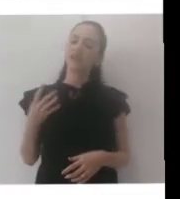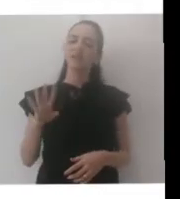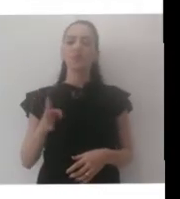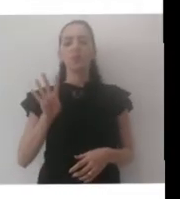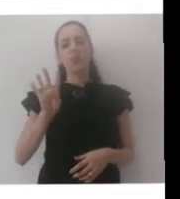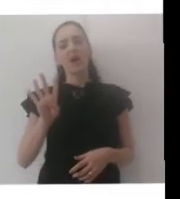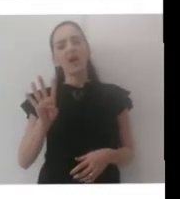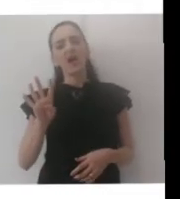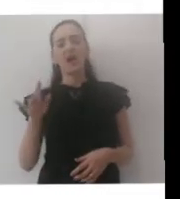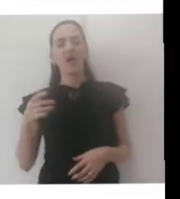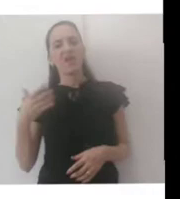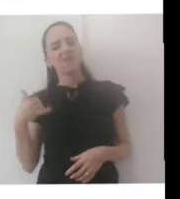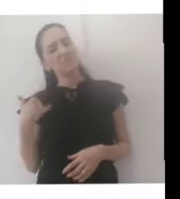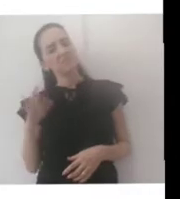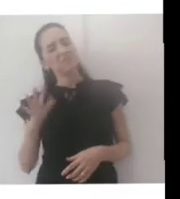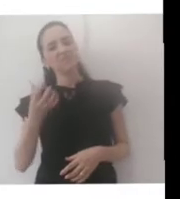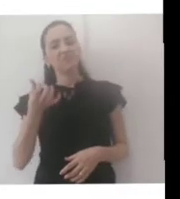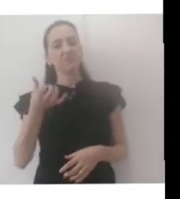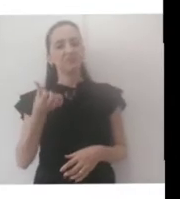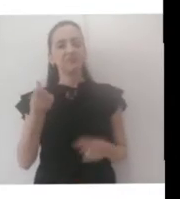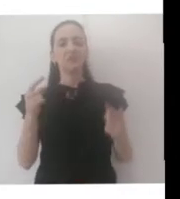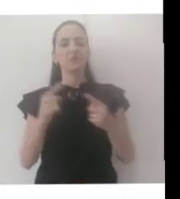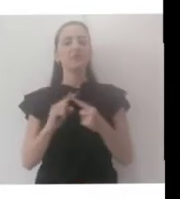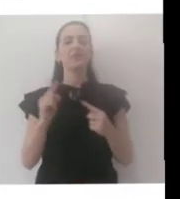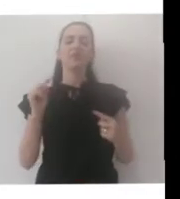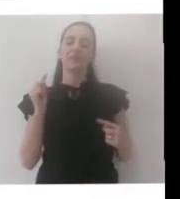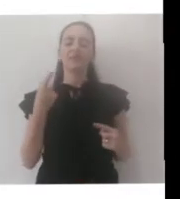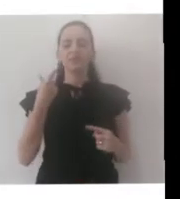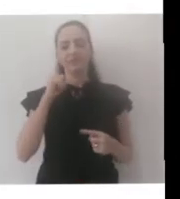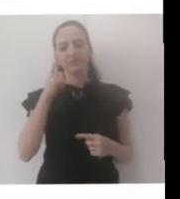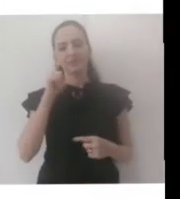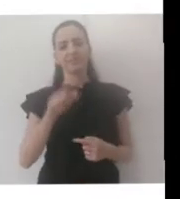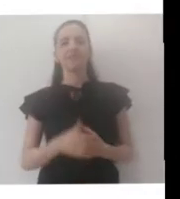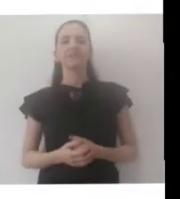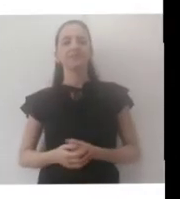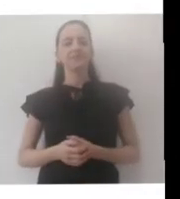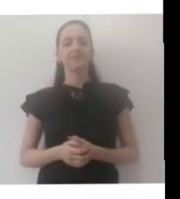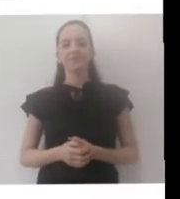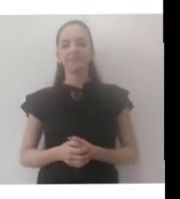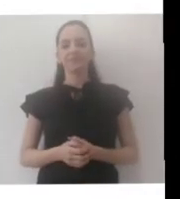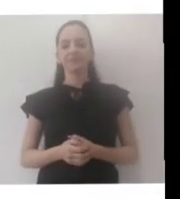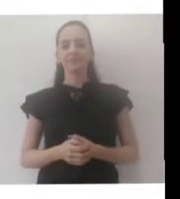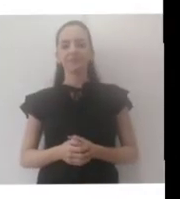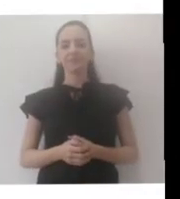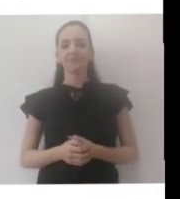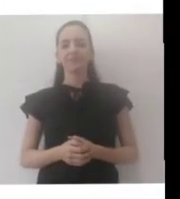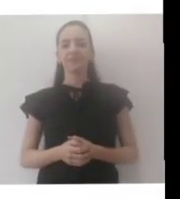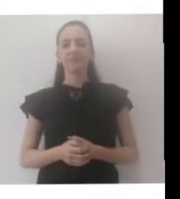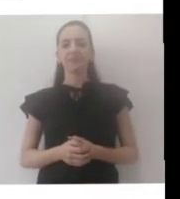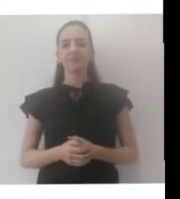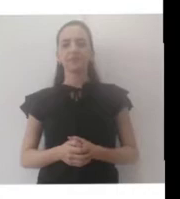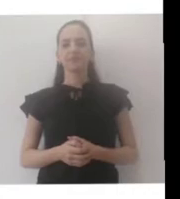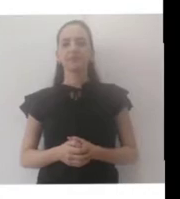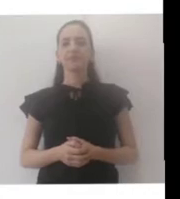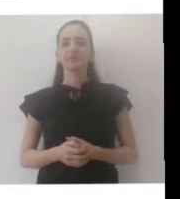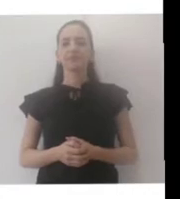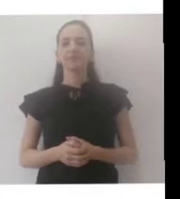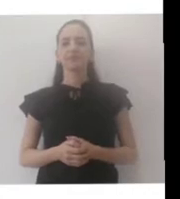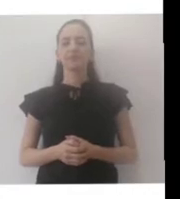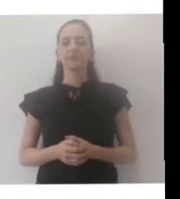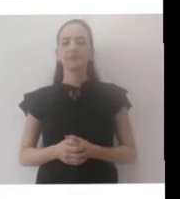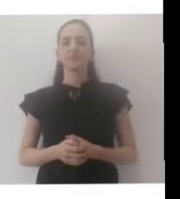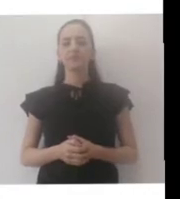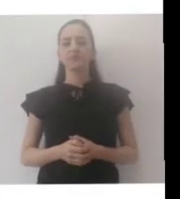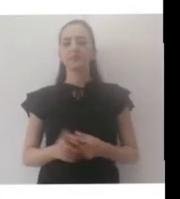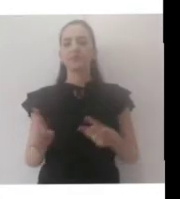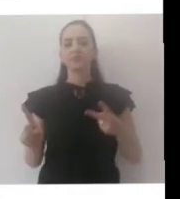É o processo que ela está começando a pensar dessa outra maneira ainda. Tá bom? Então, vamos lá. Abstração